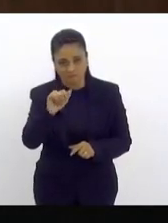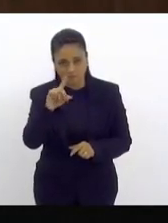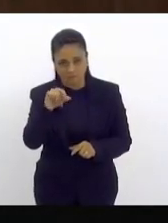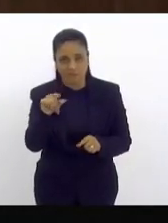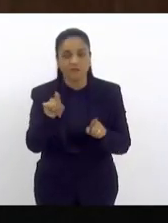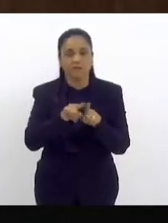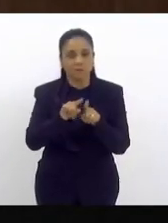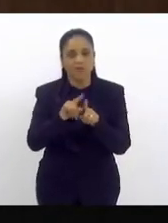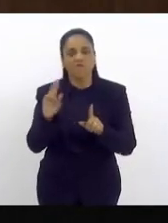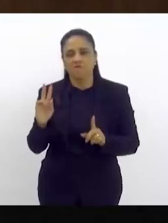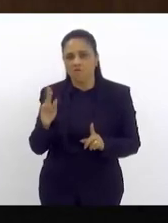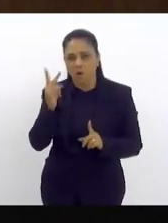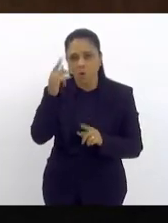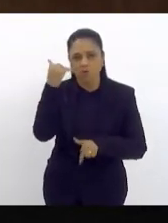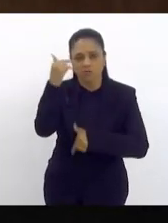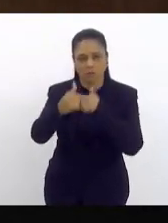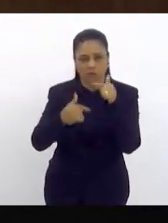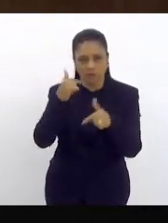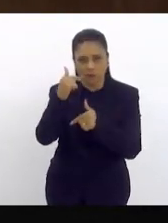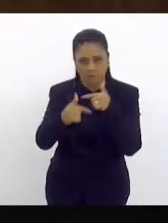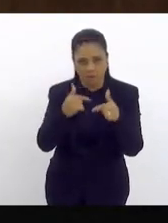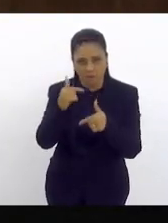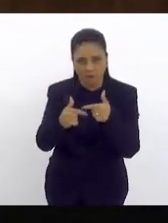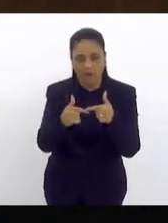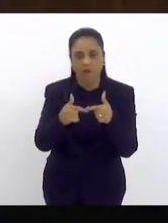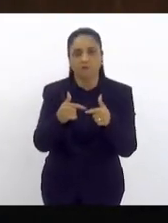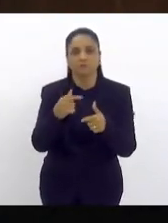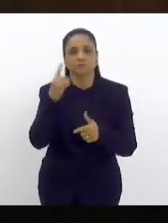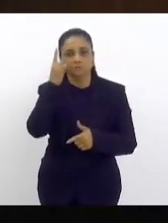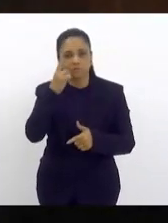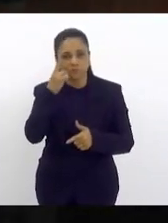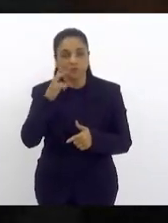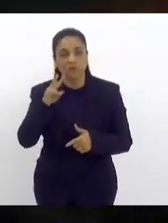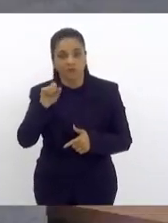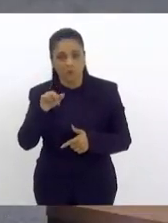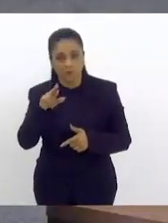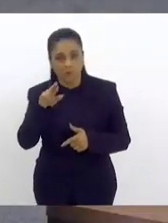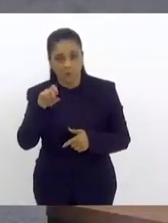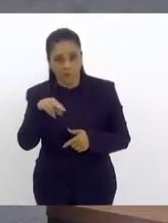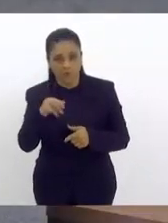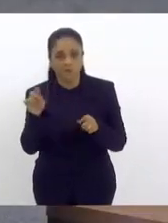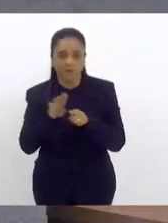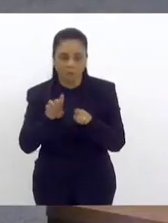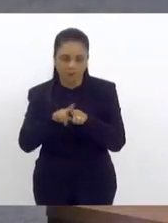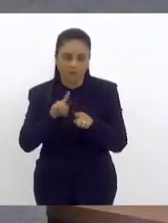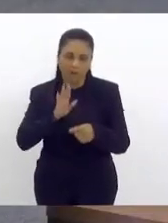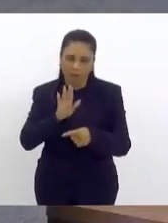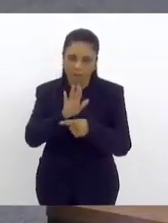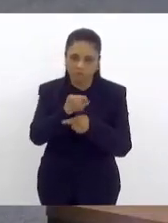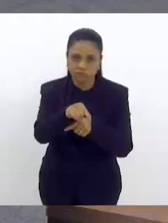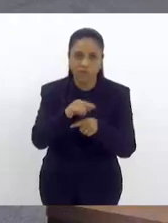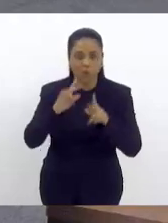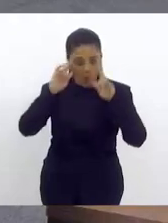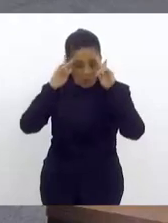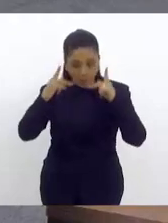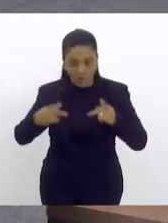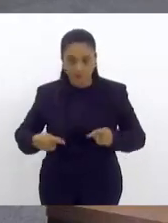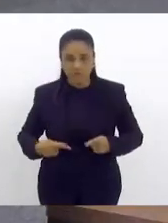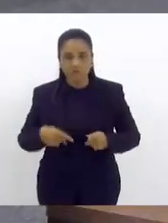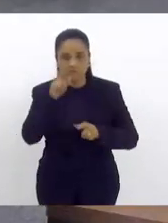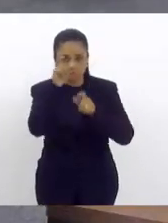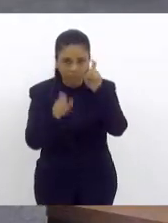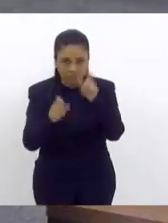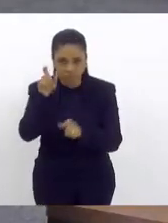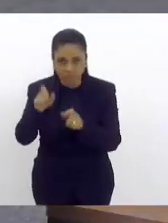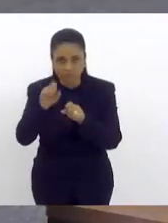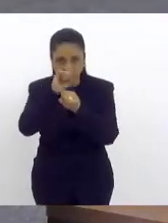valorizar que eu acho que isso é muito importante pois isso humaniza o sujeitos né que tiveram